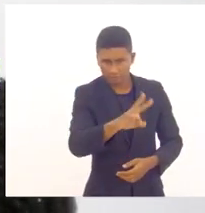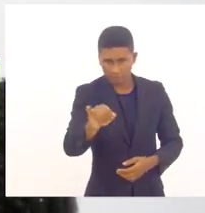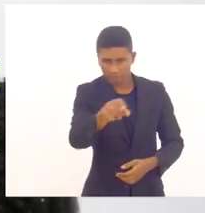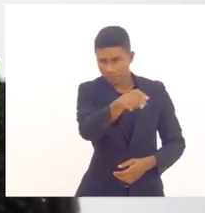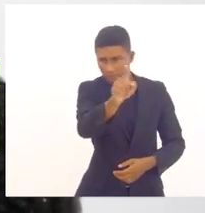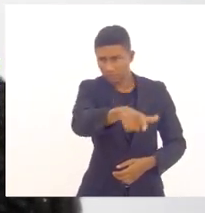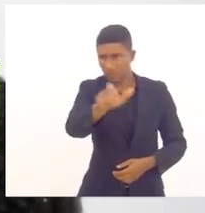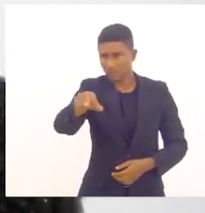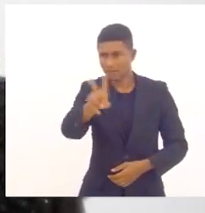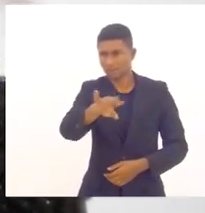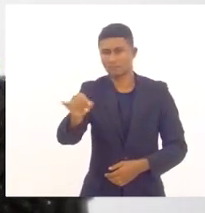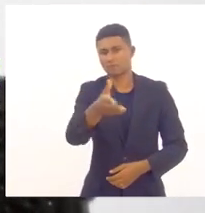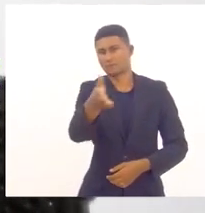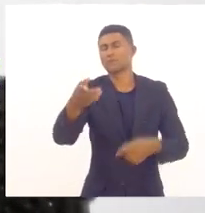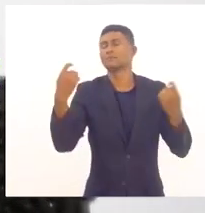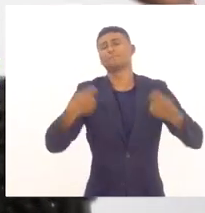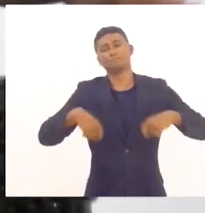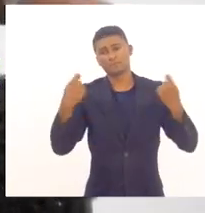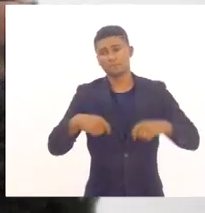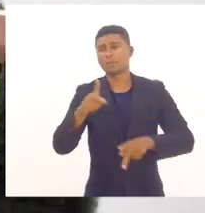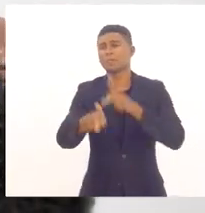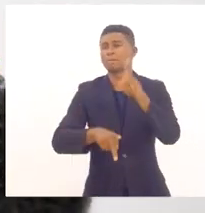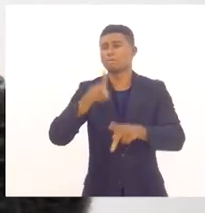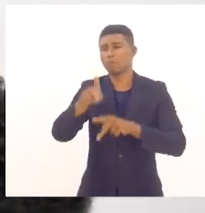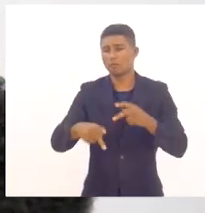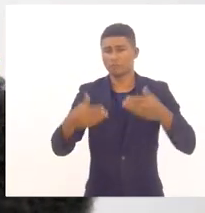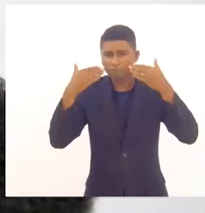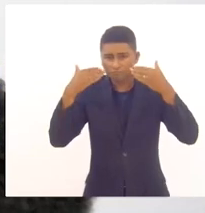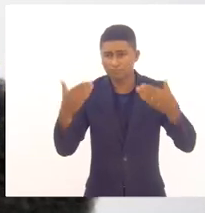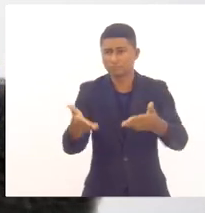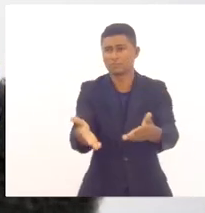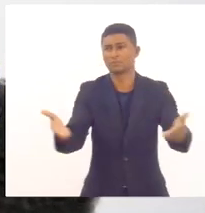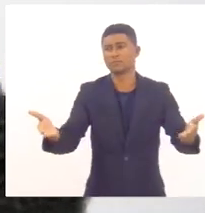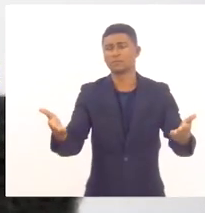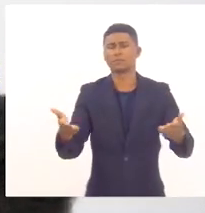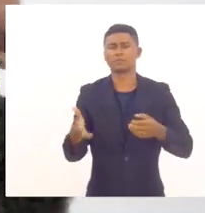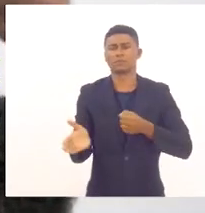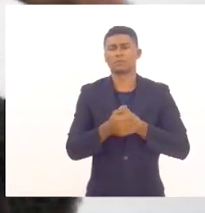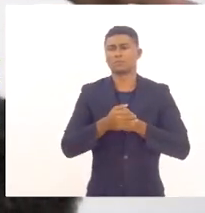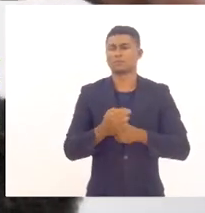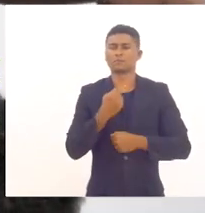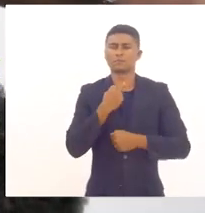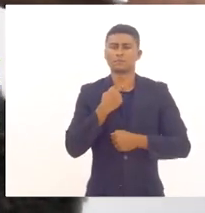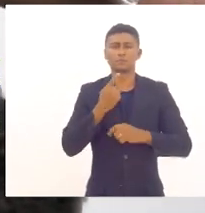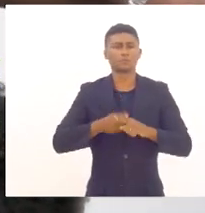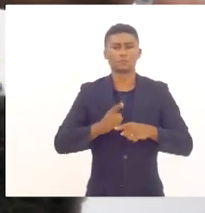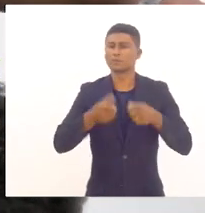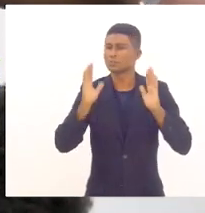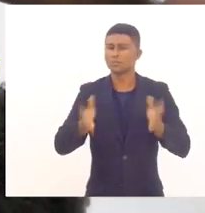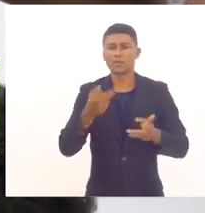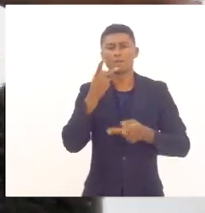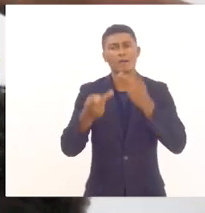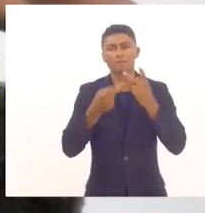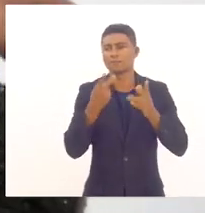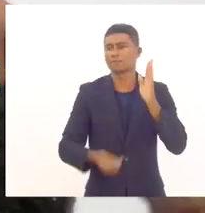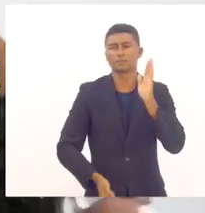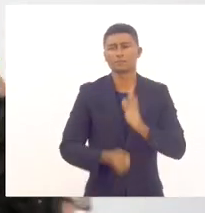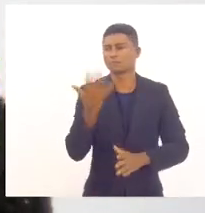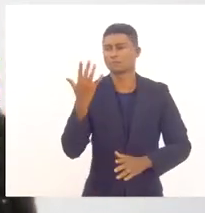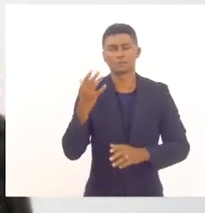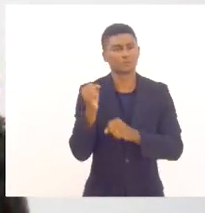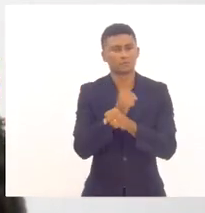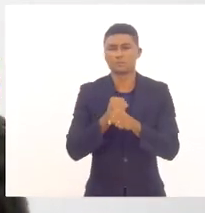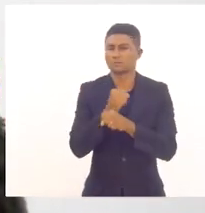de vocês vai lá ver? Então tem que botar isso para o povo. Não pode omitir, porque eu tenho falado isso há tempo. Eu já estou falando isso há